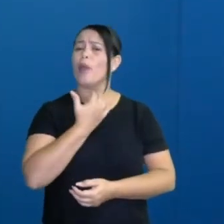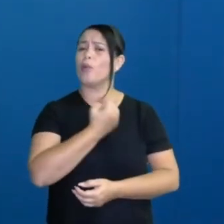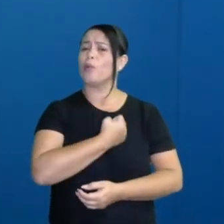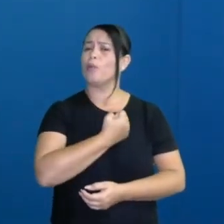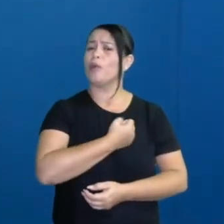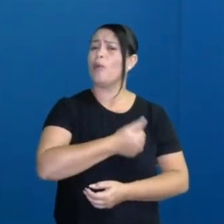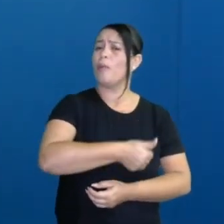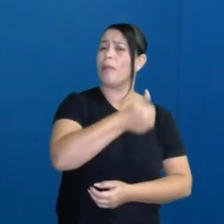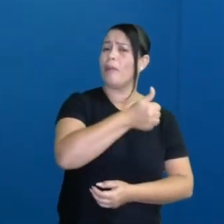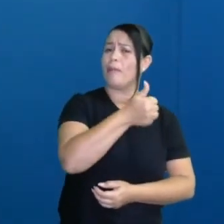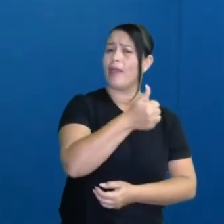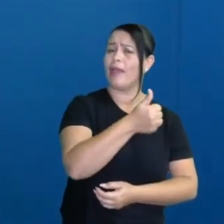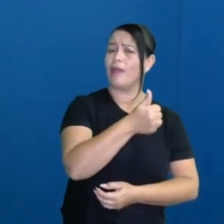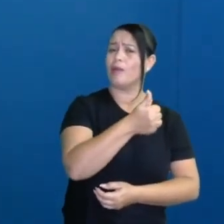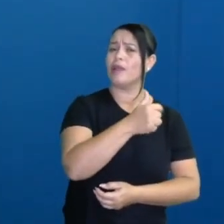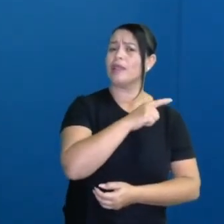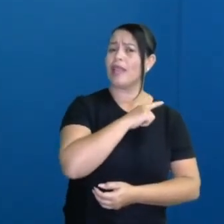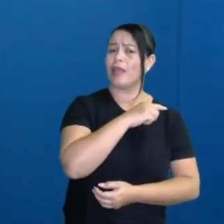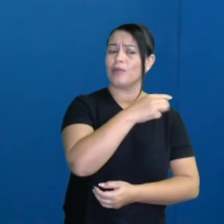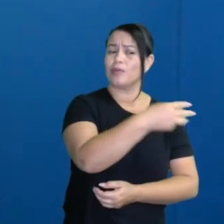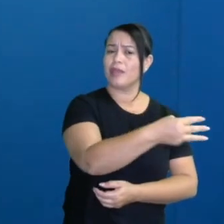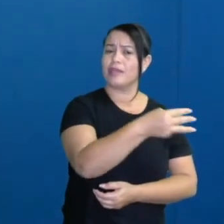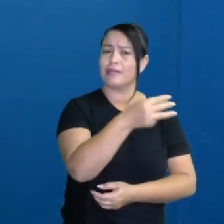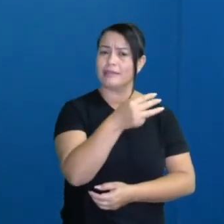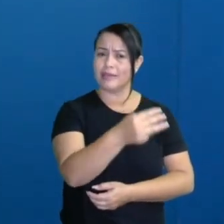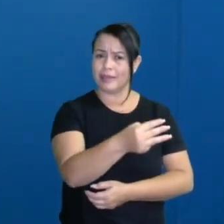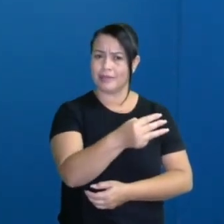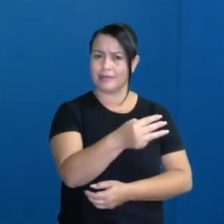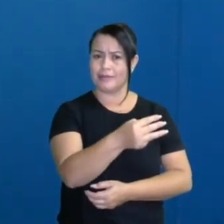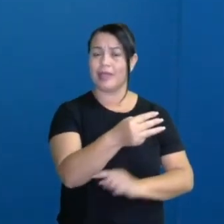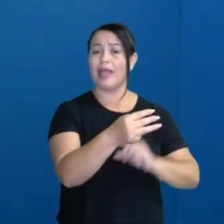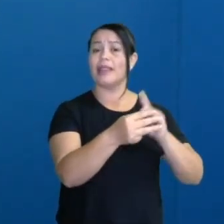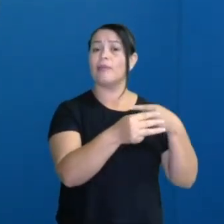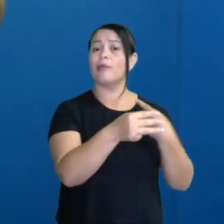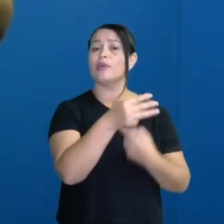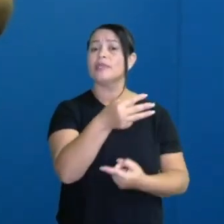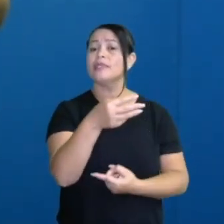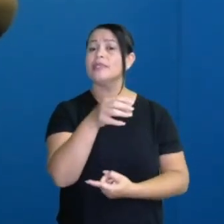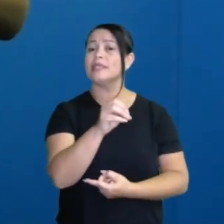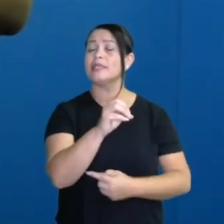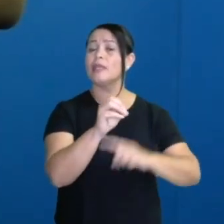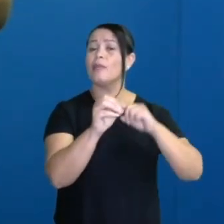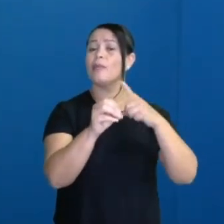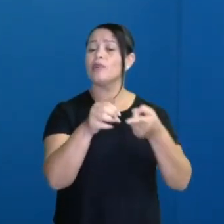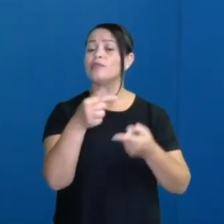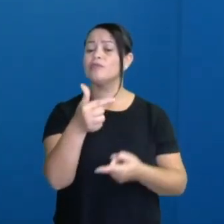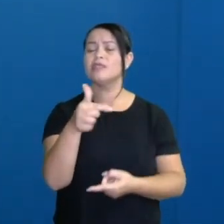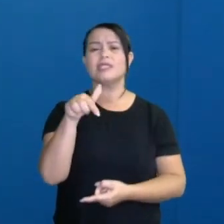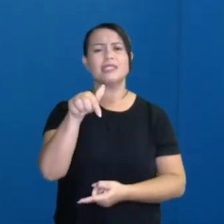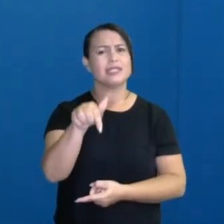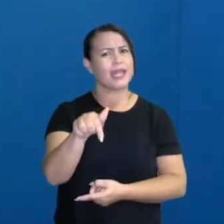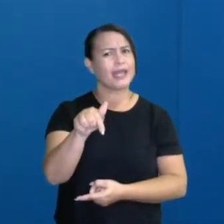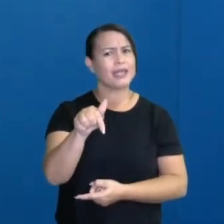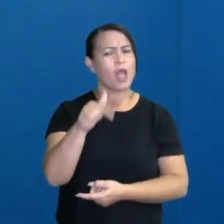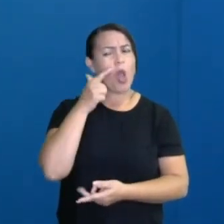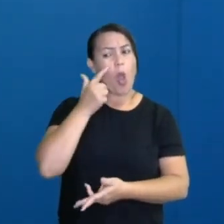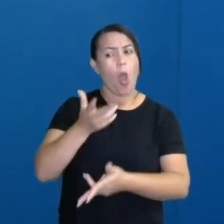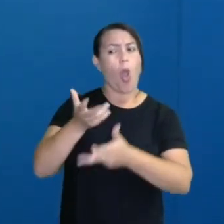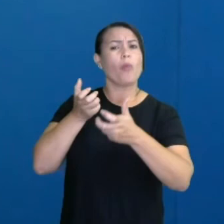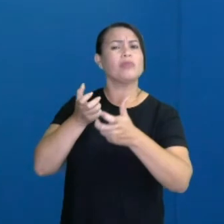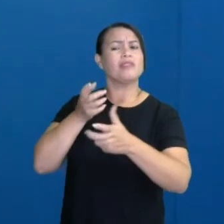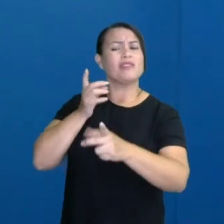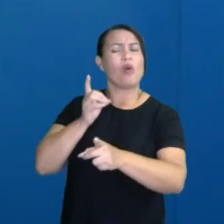primeiro número, eu tenho o número 33. Depois eu tenho o número 30 e depois eu tenho o número 27. Que lógica matemática,